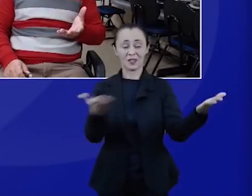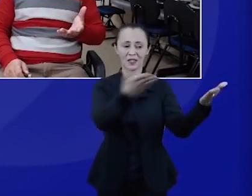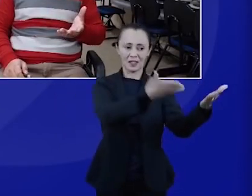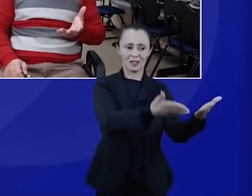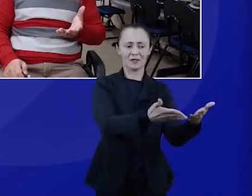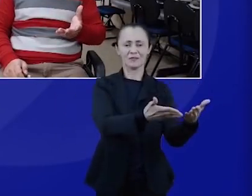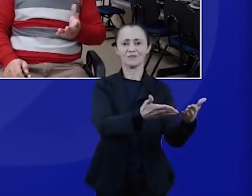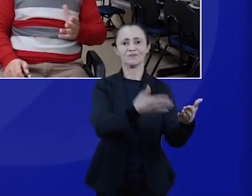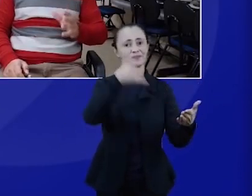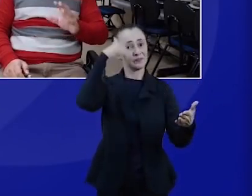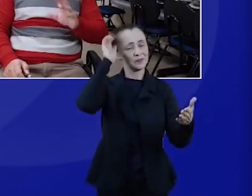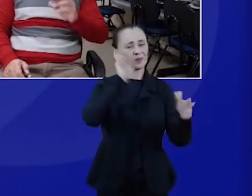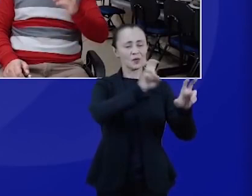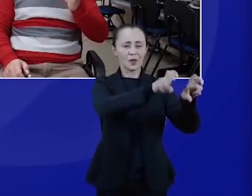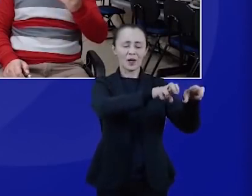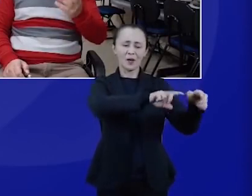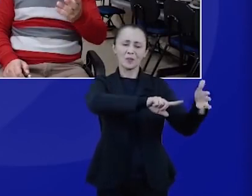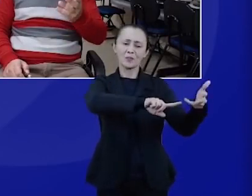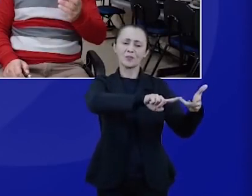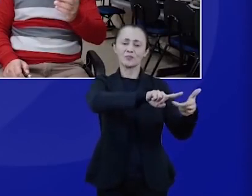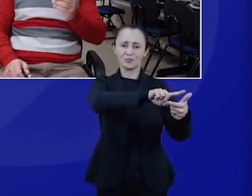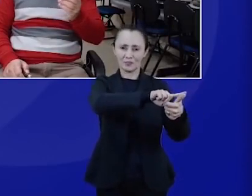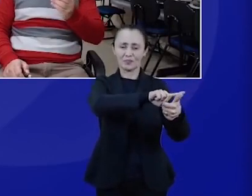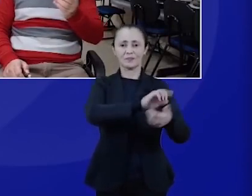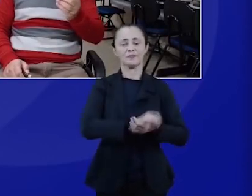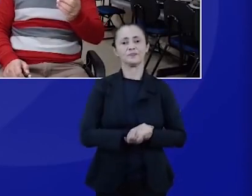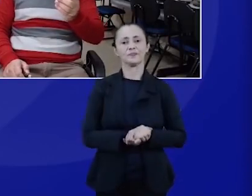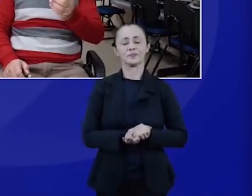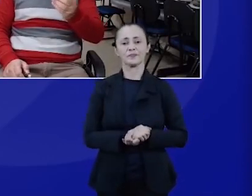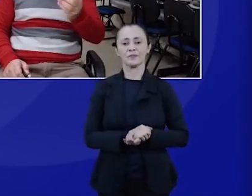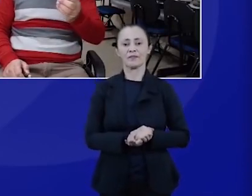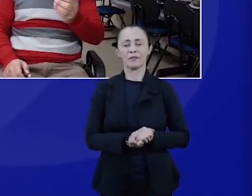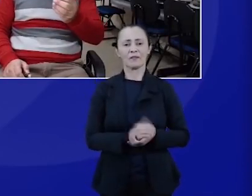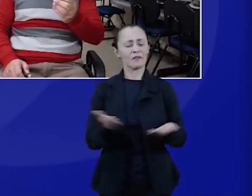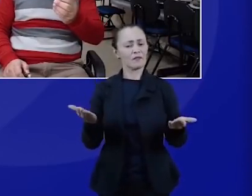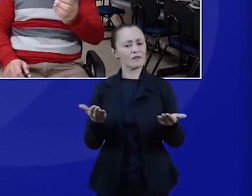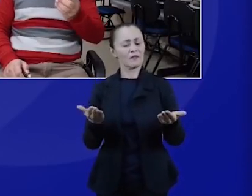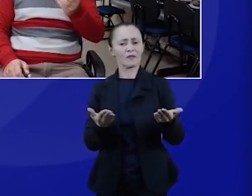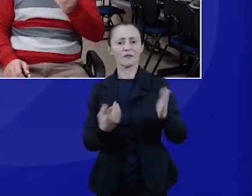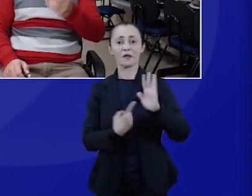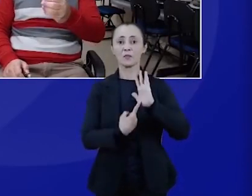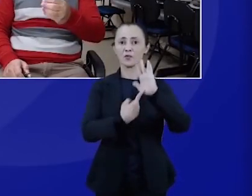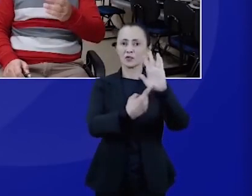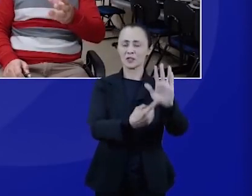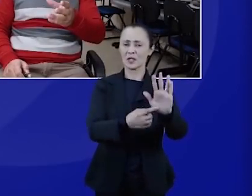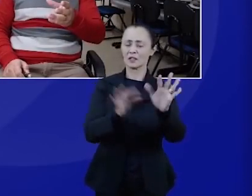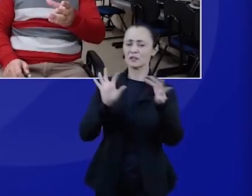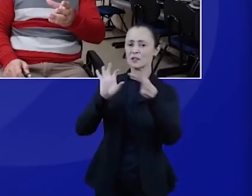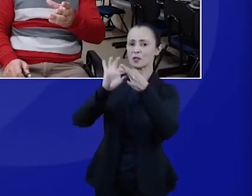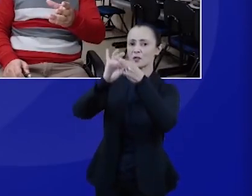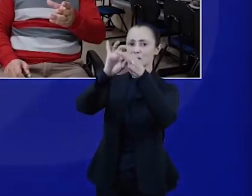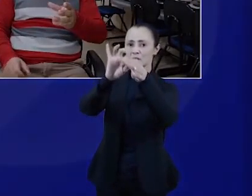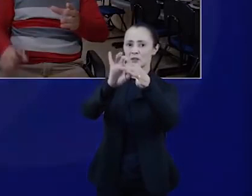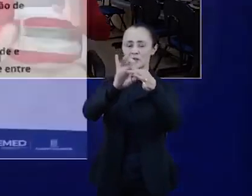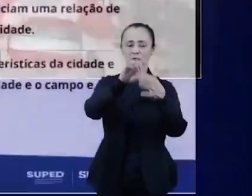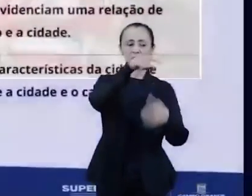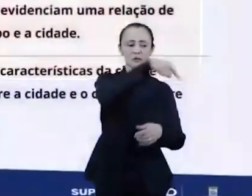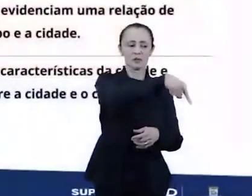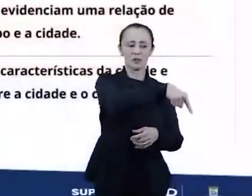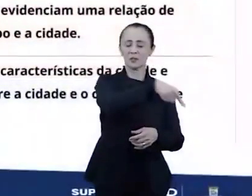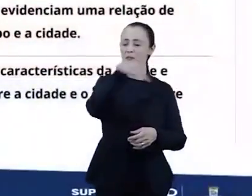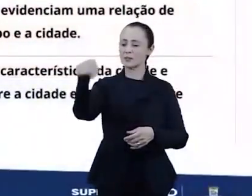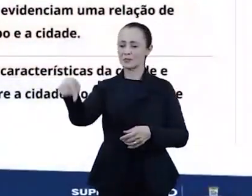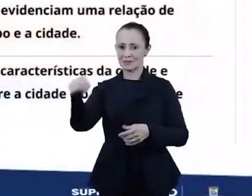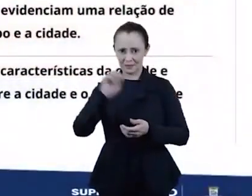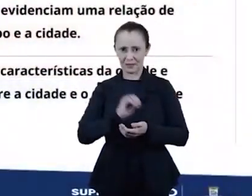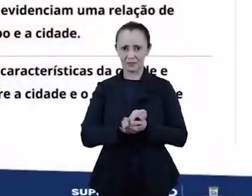diverso, né? Gostaria de apresentar para você essa relação, esse contexto entre campo e cidade. Eu vou ampliar